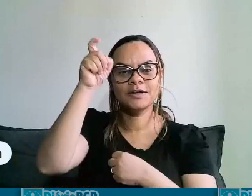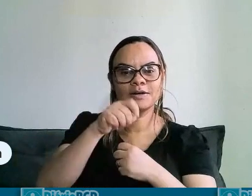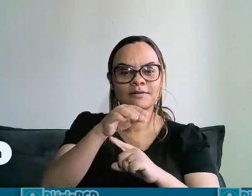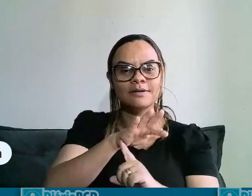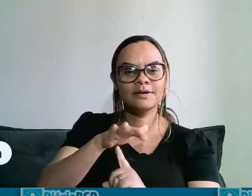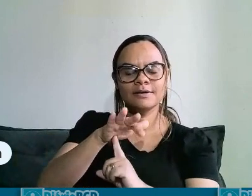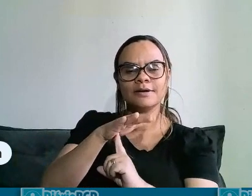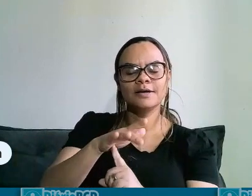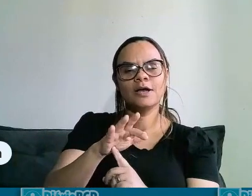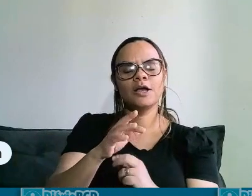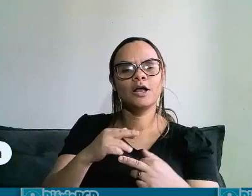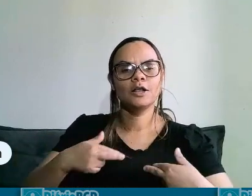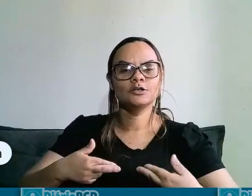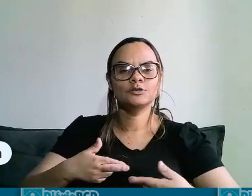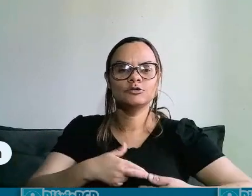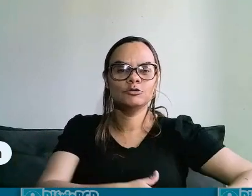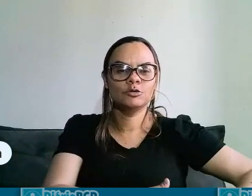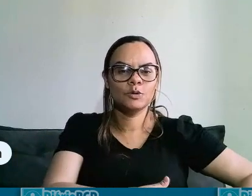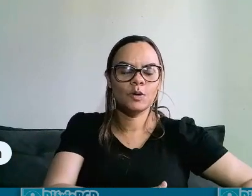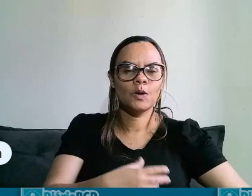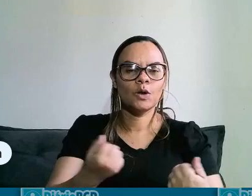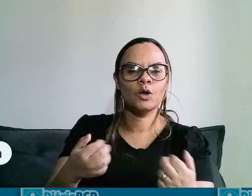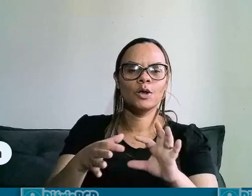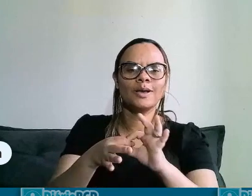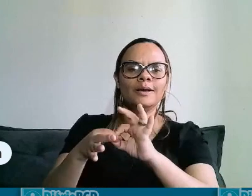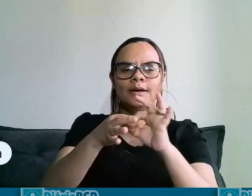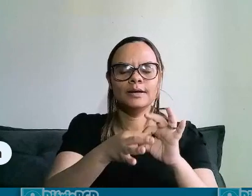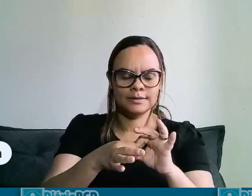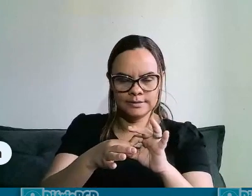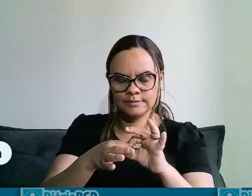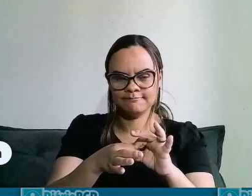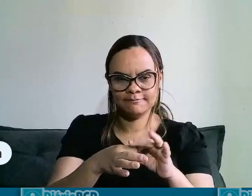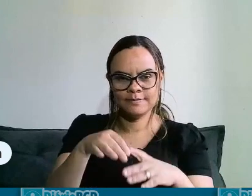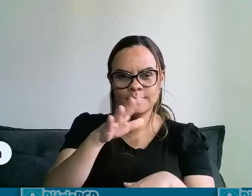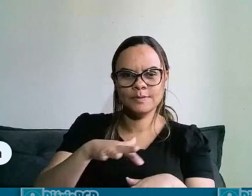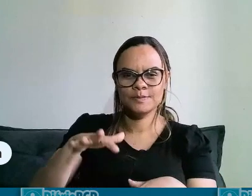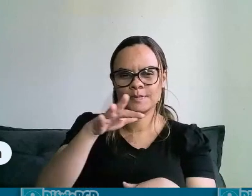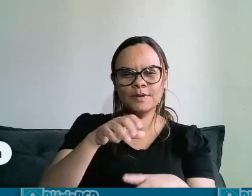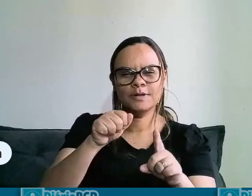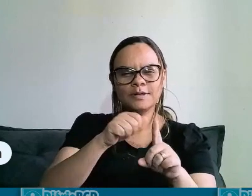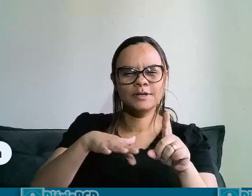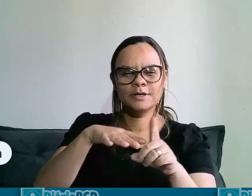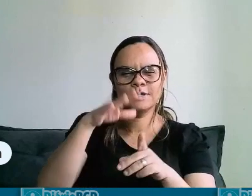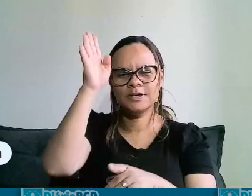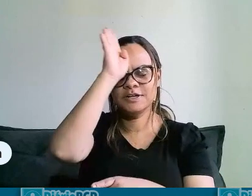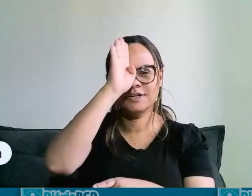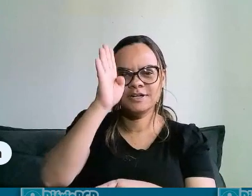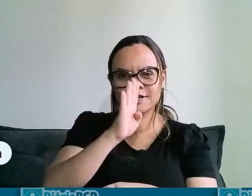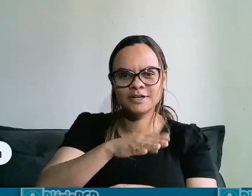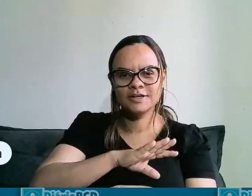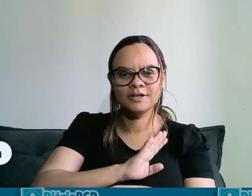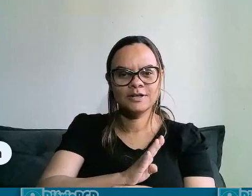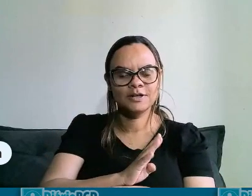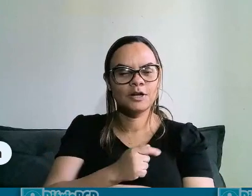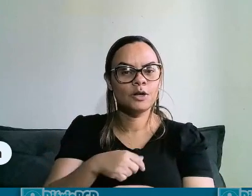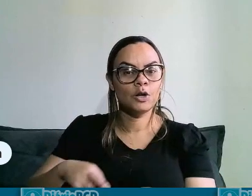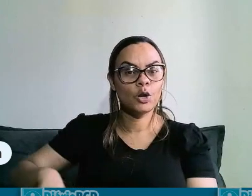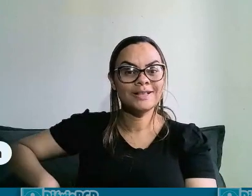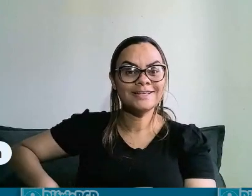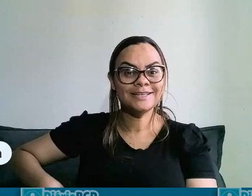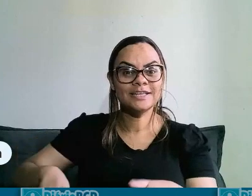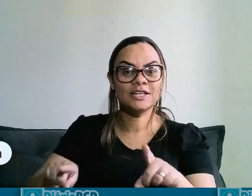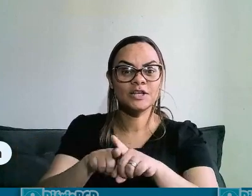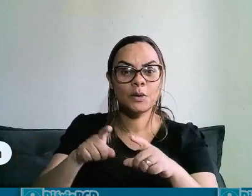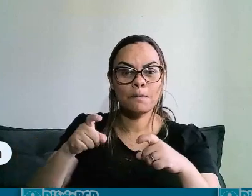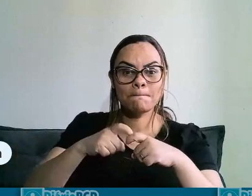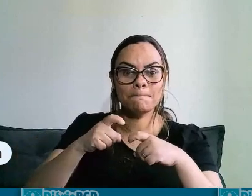de Nefrologia, membro do Departamento de Ensino e Titulação da Sociedade Brasileira de Nefrologia, professor de